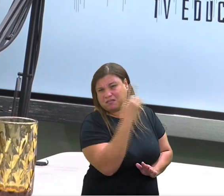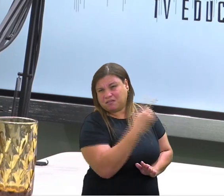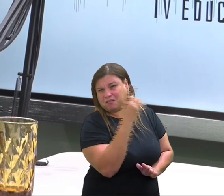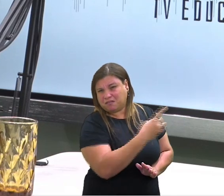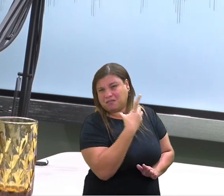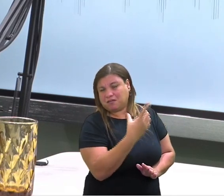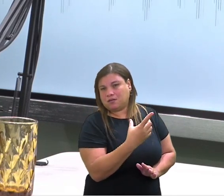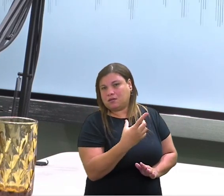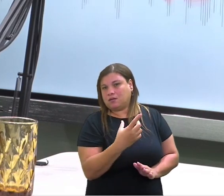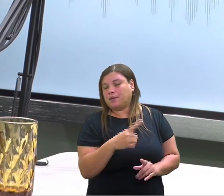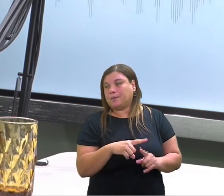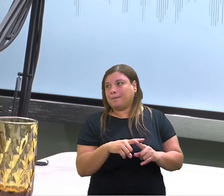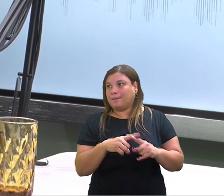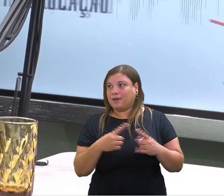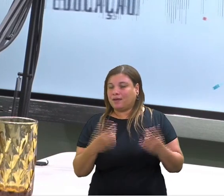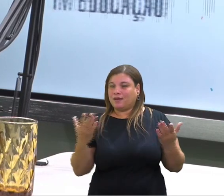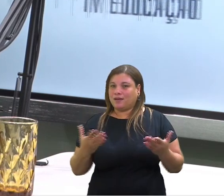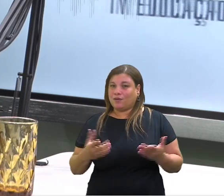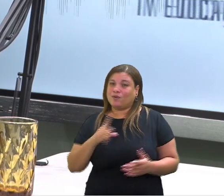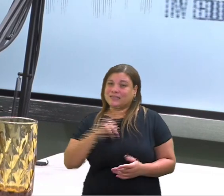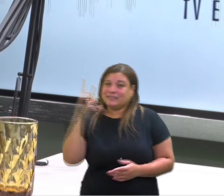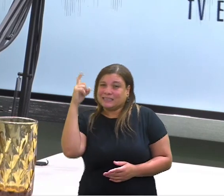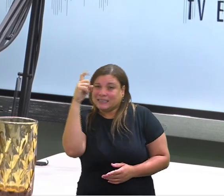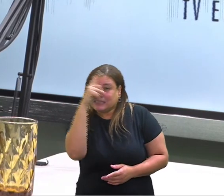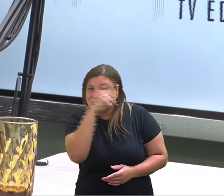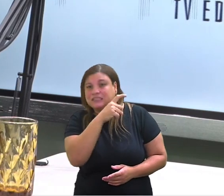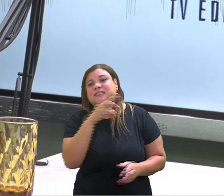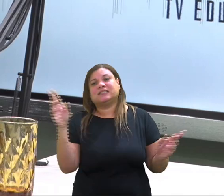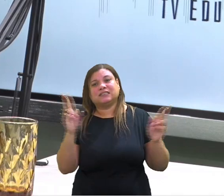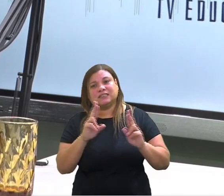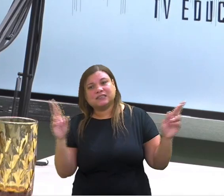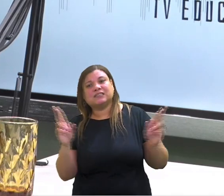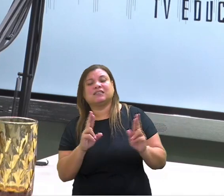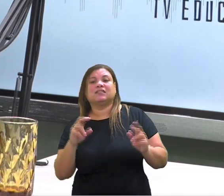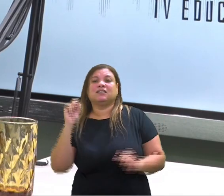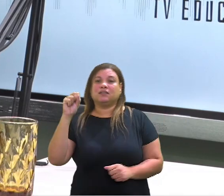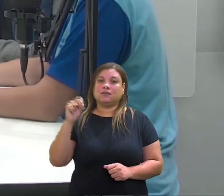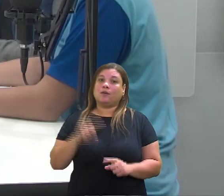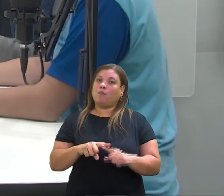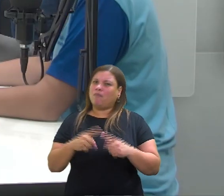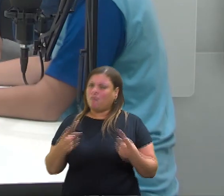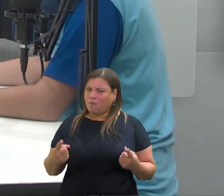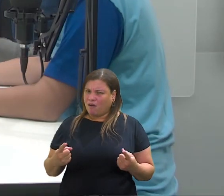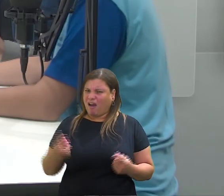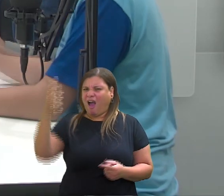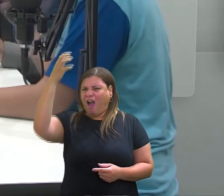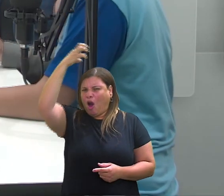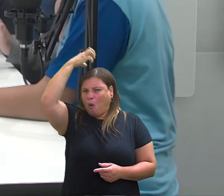mas eram problemas que já existiam. A gente não pode colocar a culpa da Covid em tudo, culpar a Covid por tudo, não. Porque senão aí